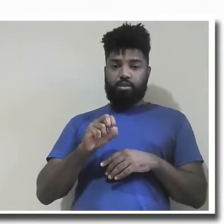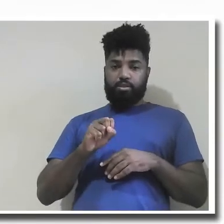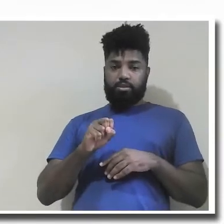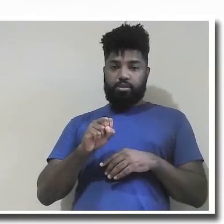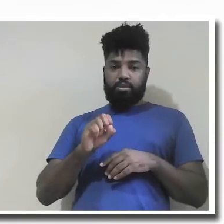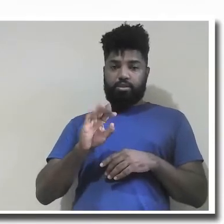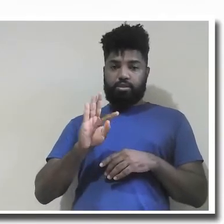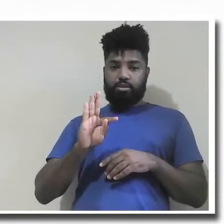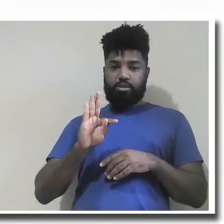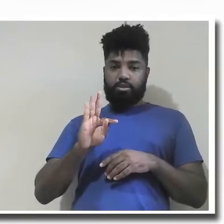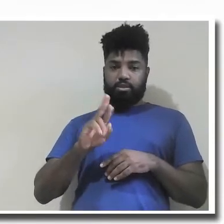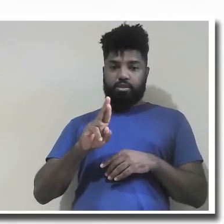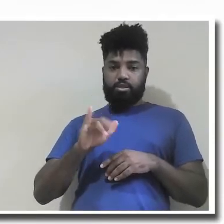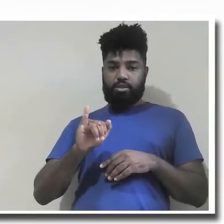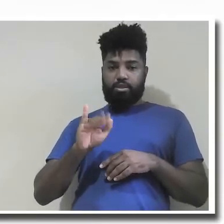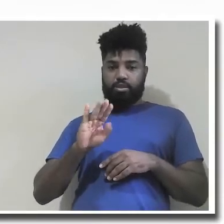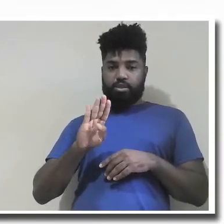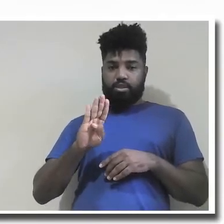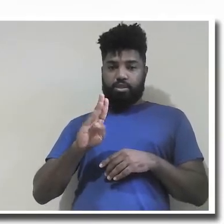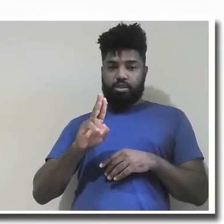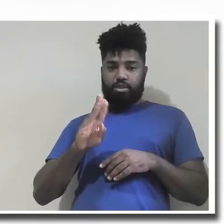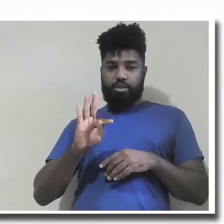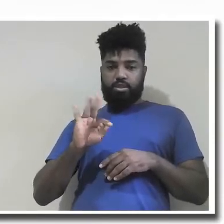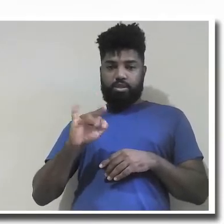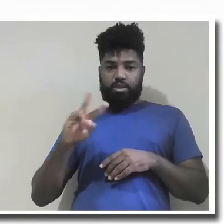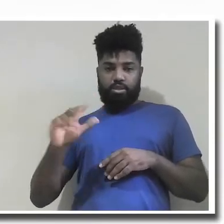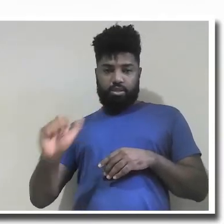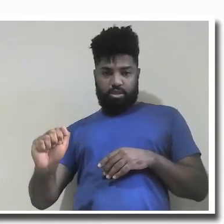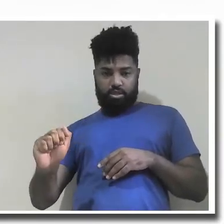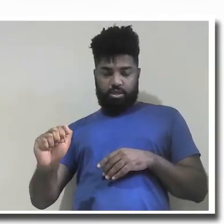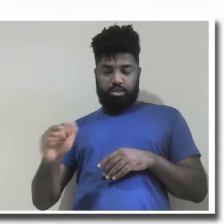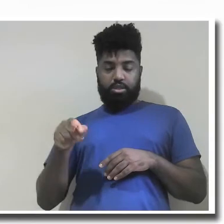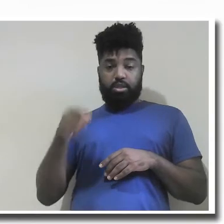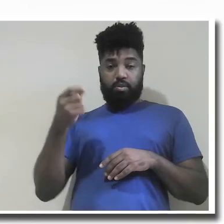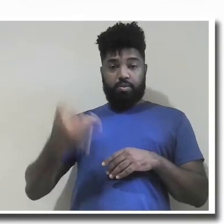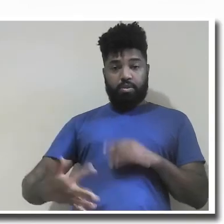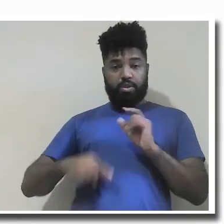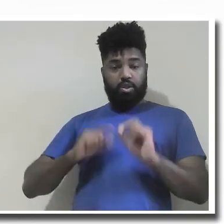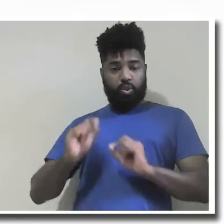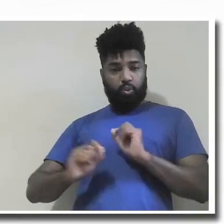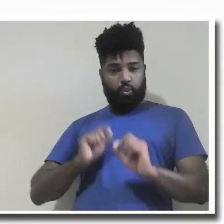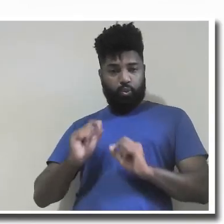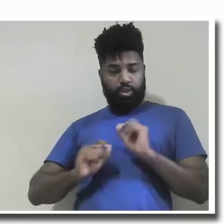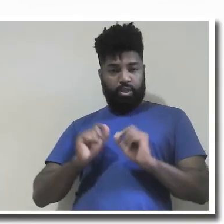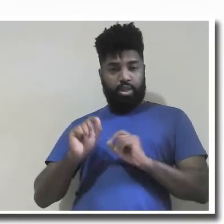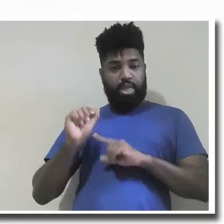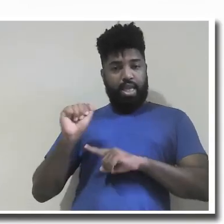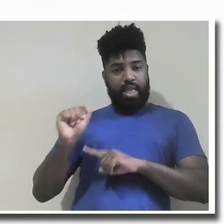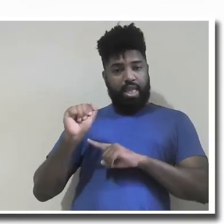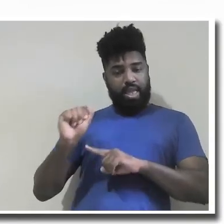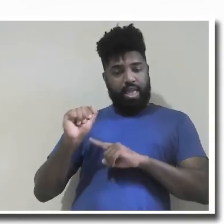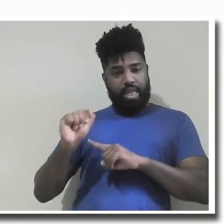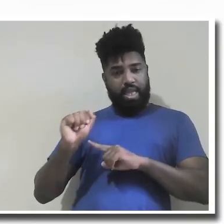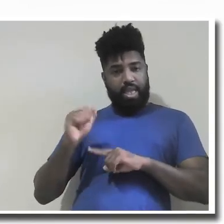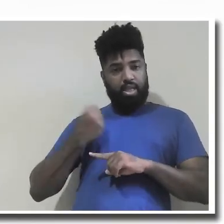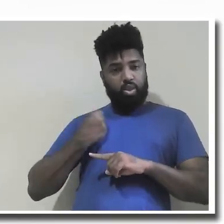Então, ela afirma que um valor real A vezes